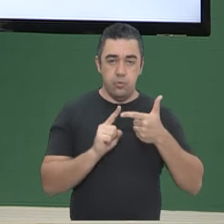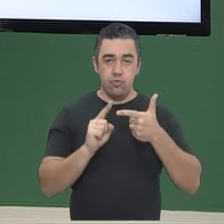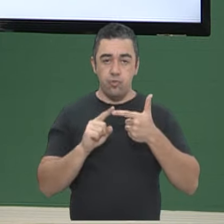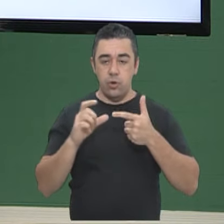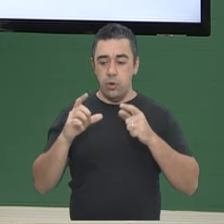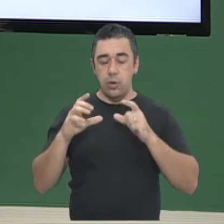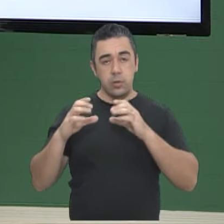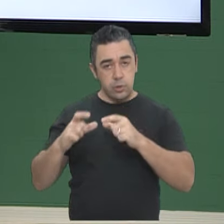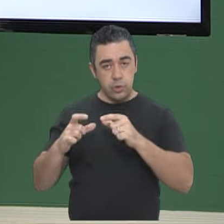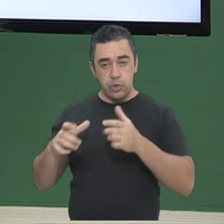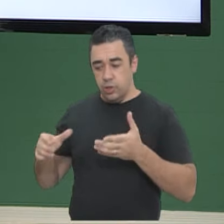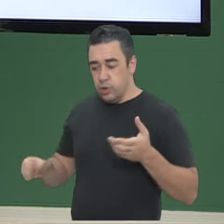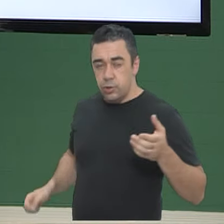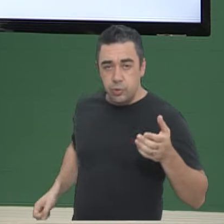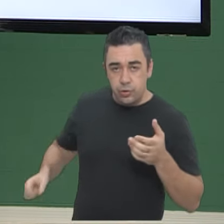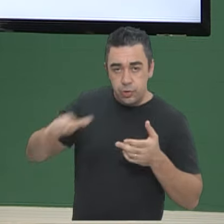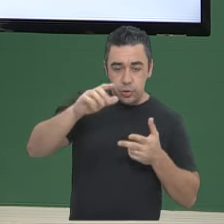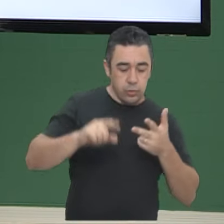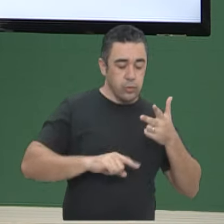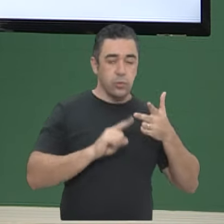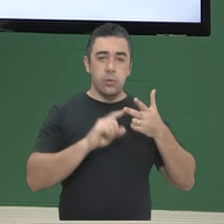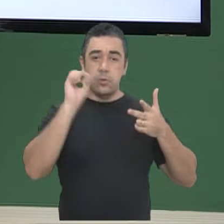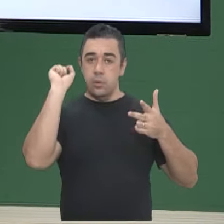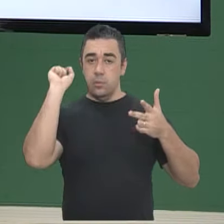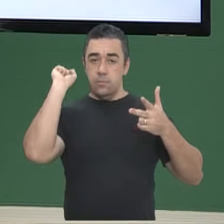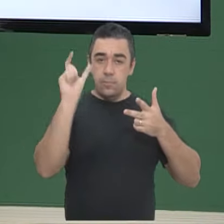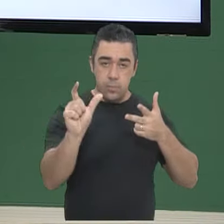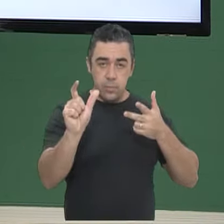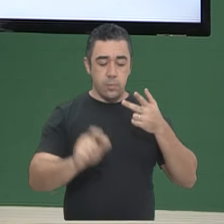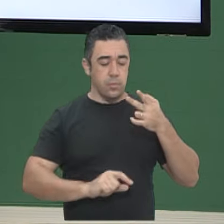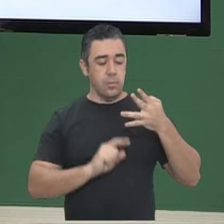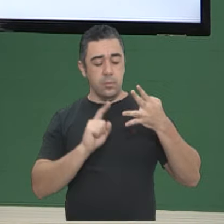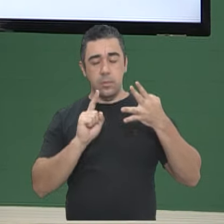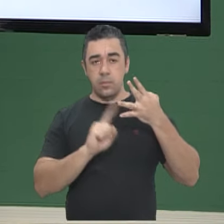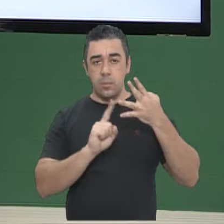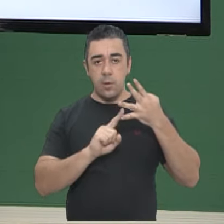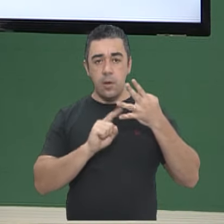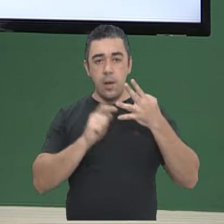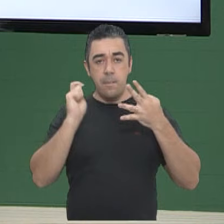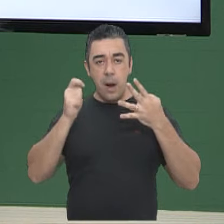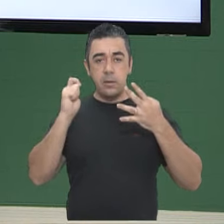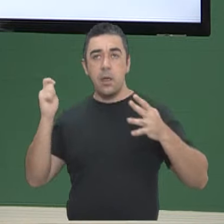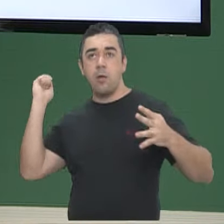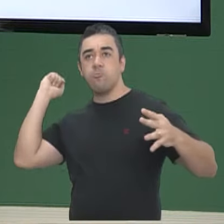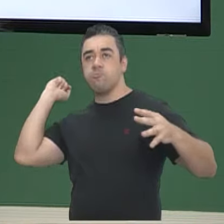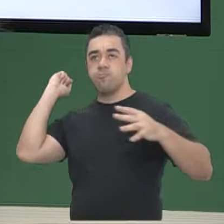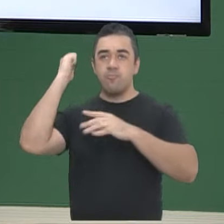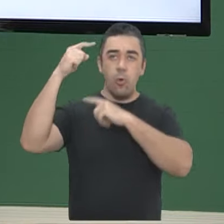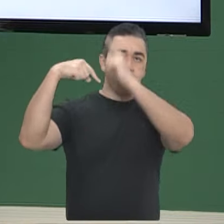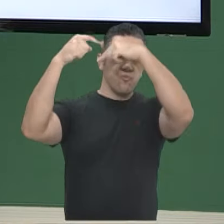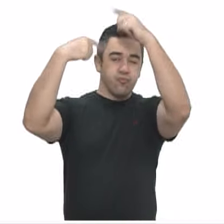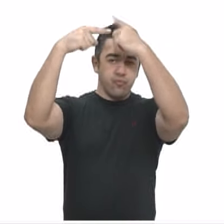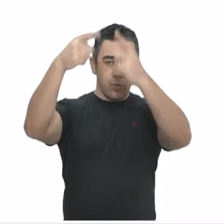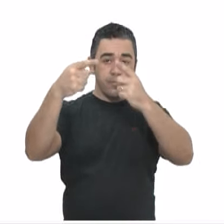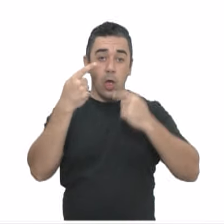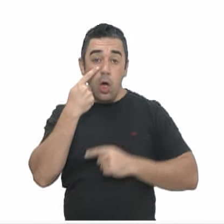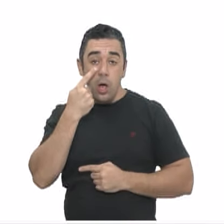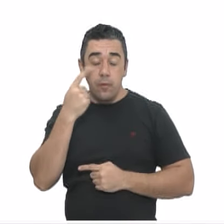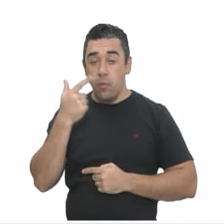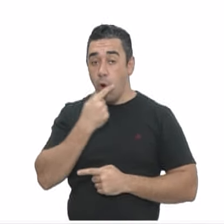disco, lançamento de dardo e o lançamento do martelo. Na imagem aqui a gente pode ver o